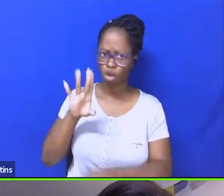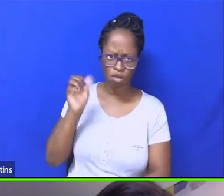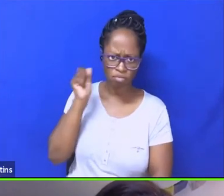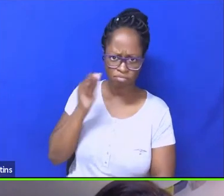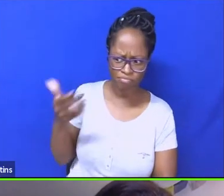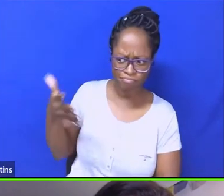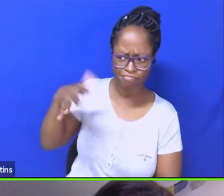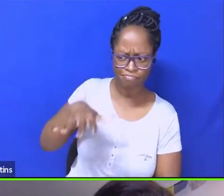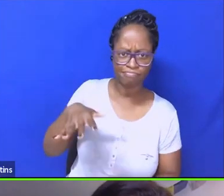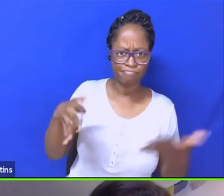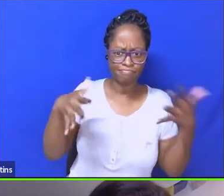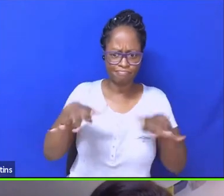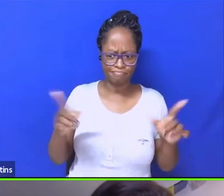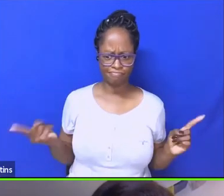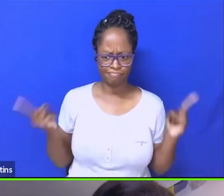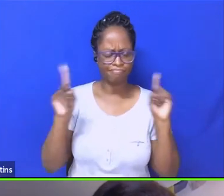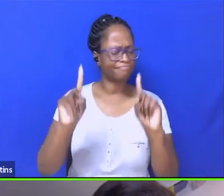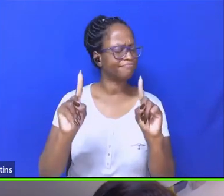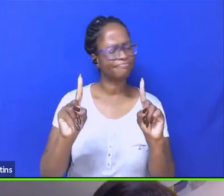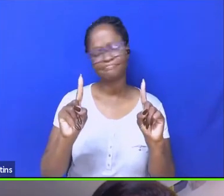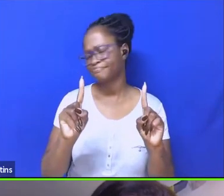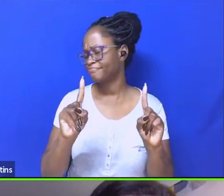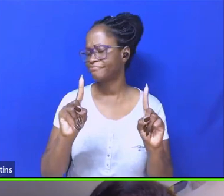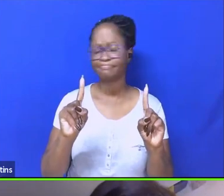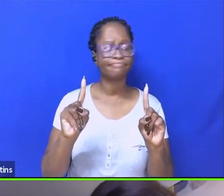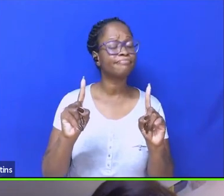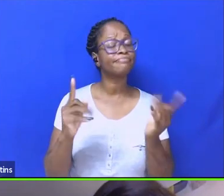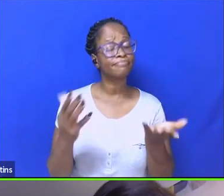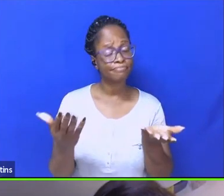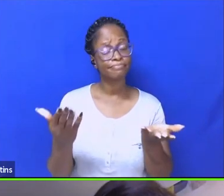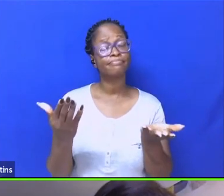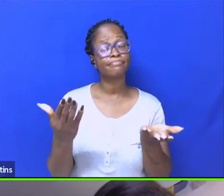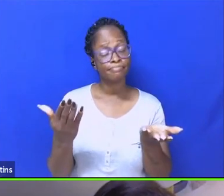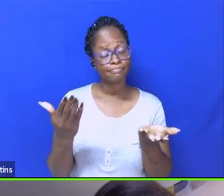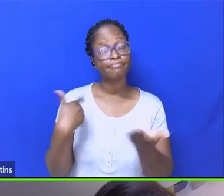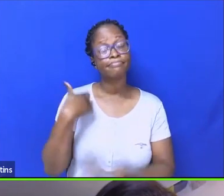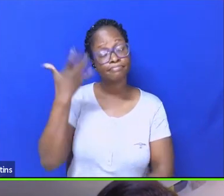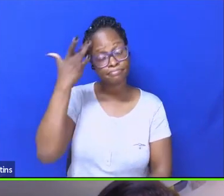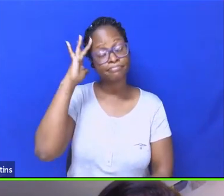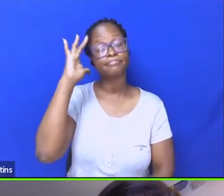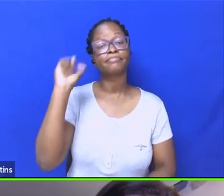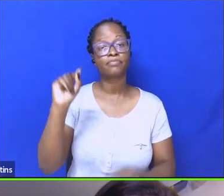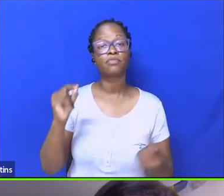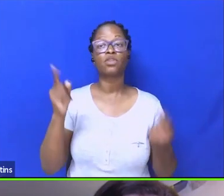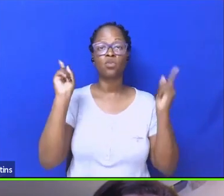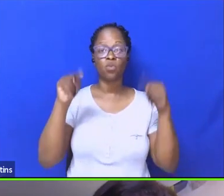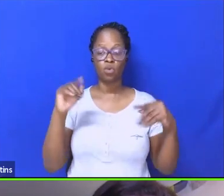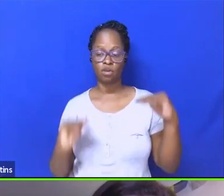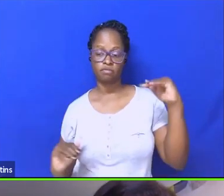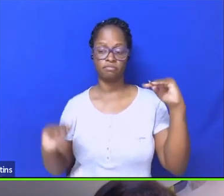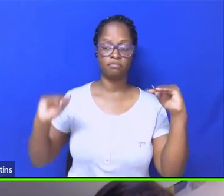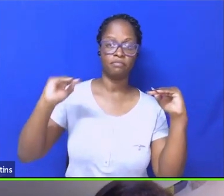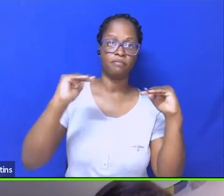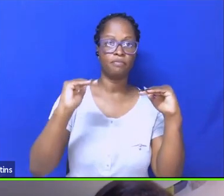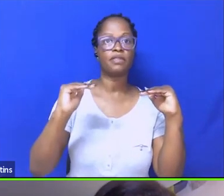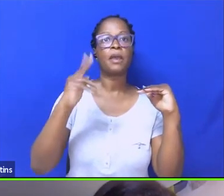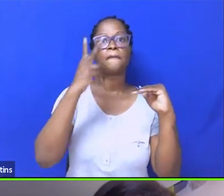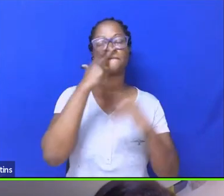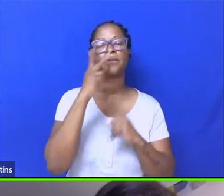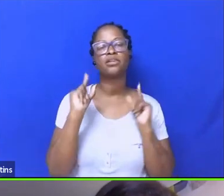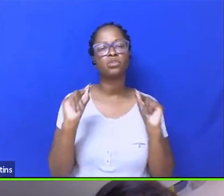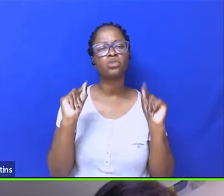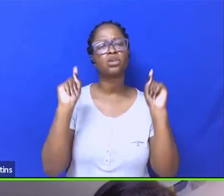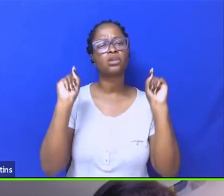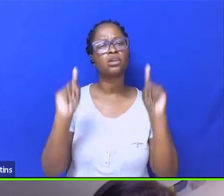me parece que aspirar a paridade que se utiliza como um piso e que operem todos os órganos de